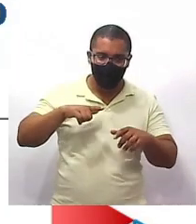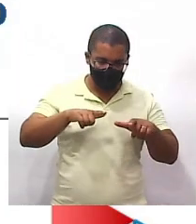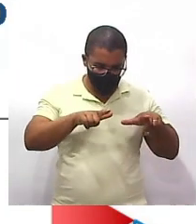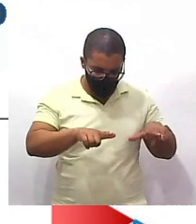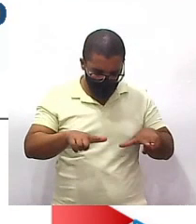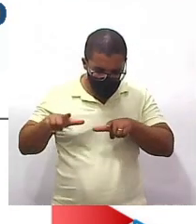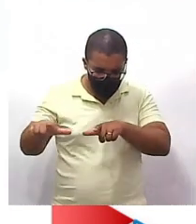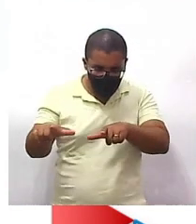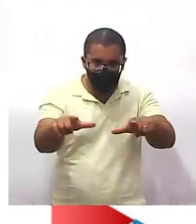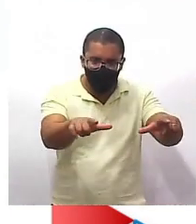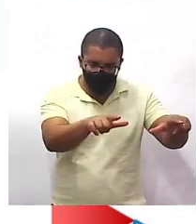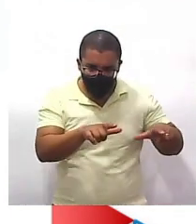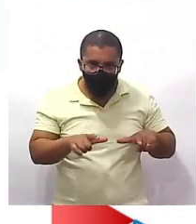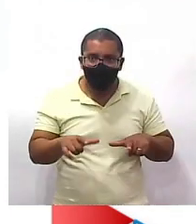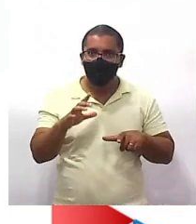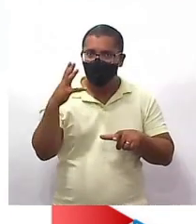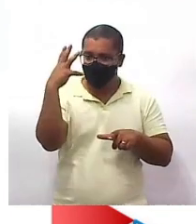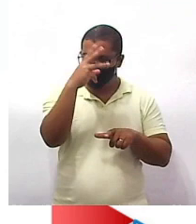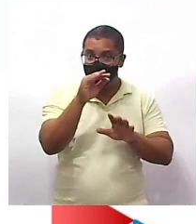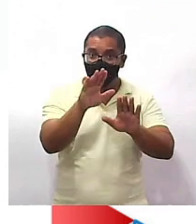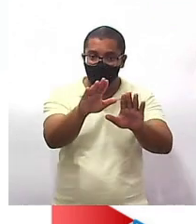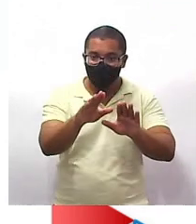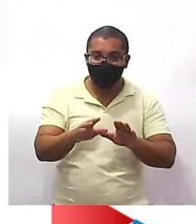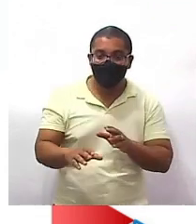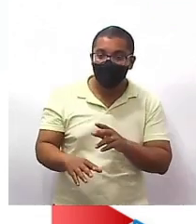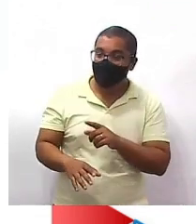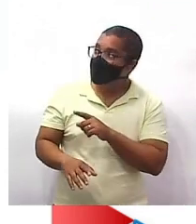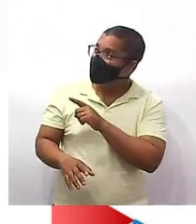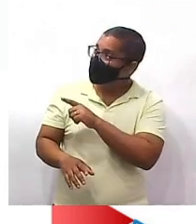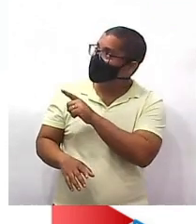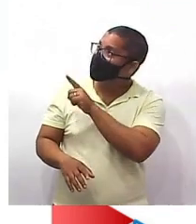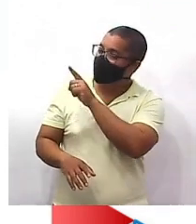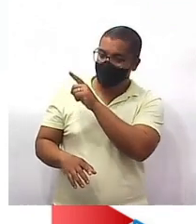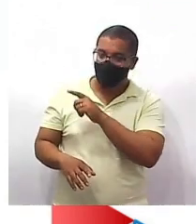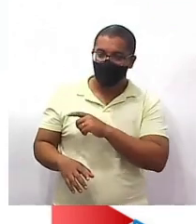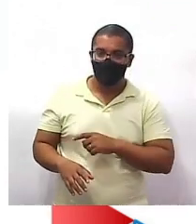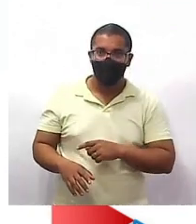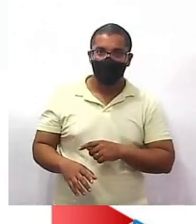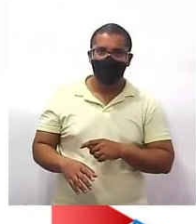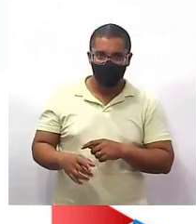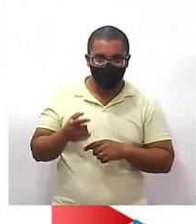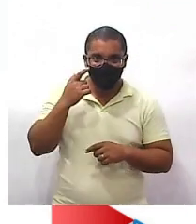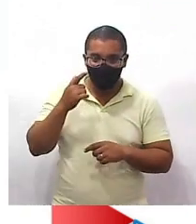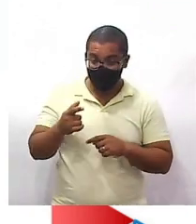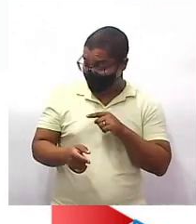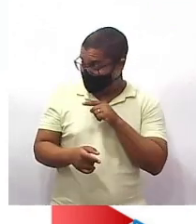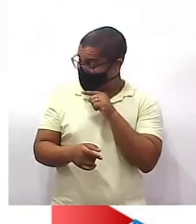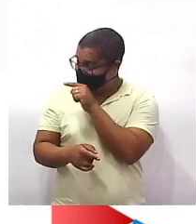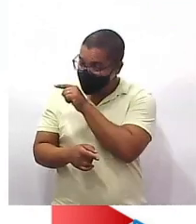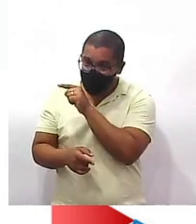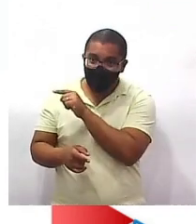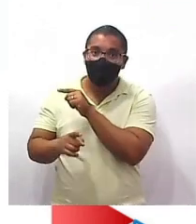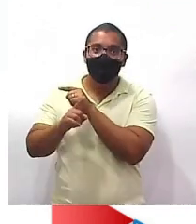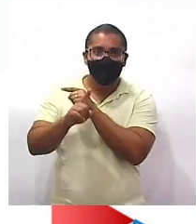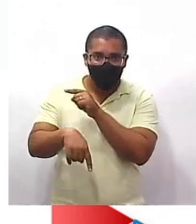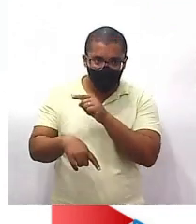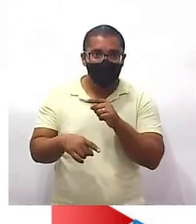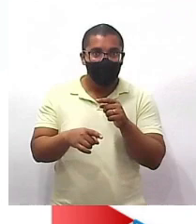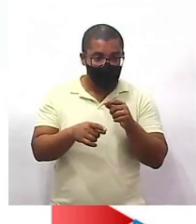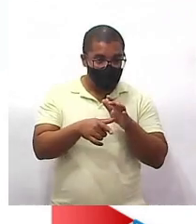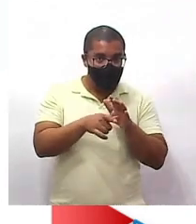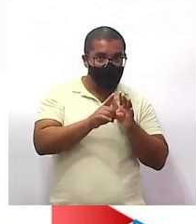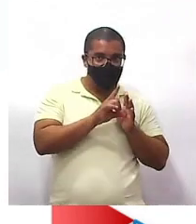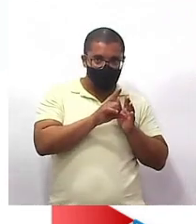bem bonitinho, mas eu preparei aí a pedra bruta do mármore para que você possa observar.